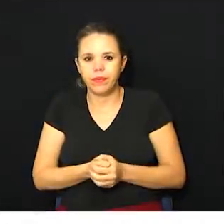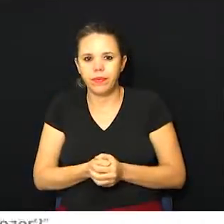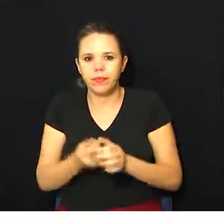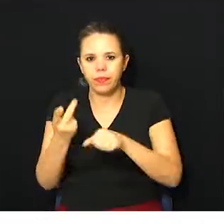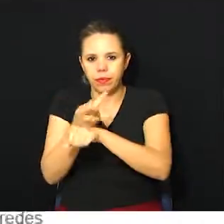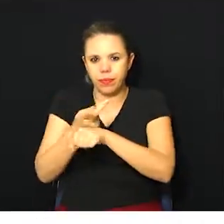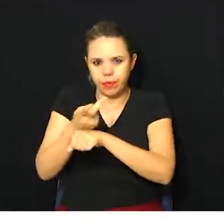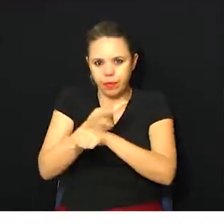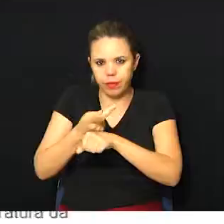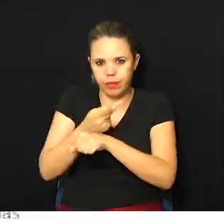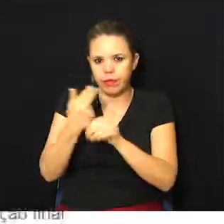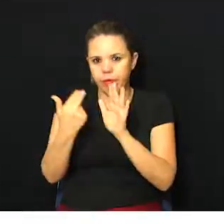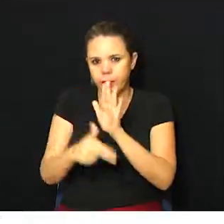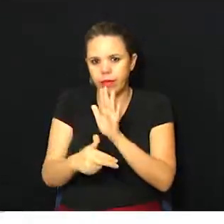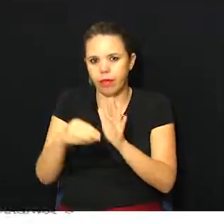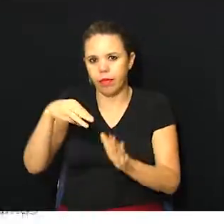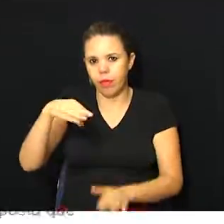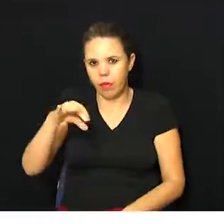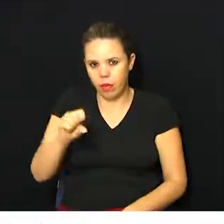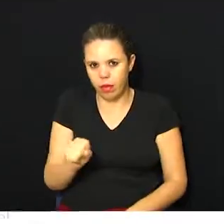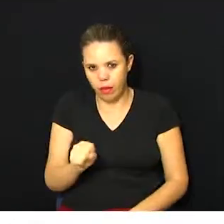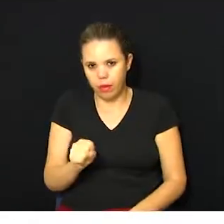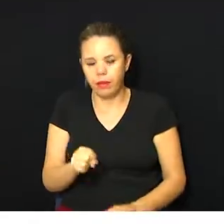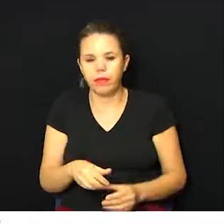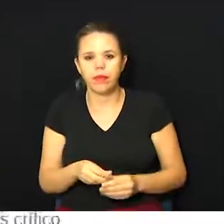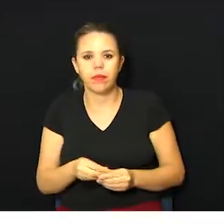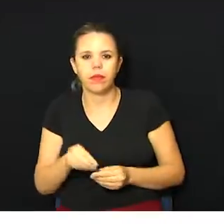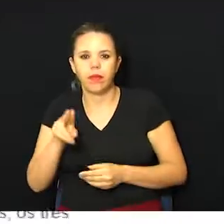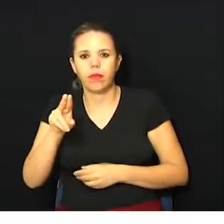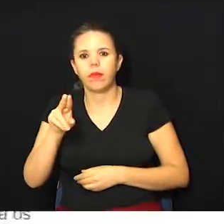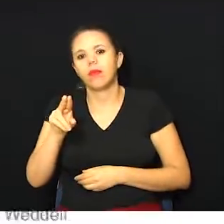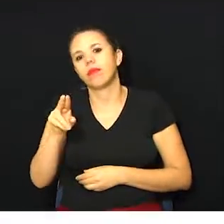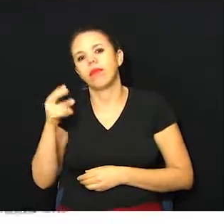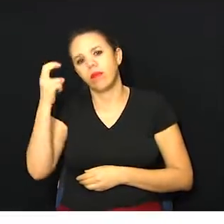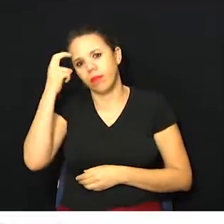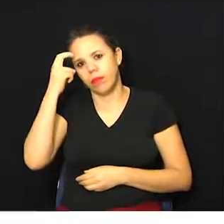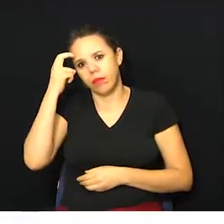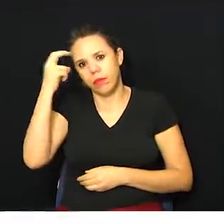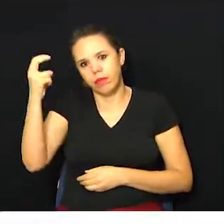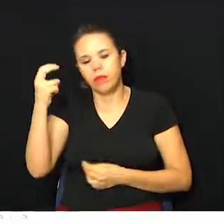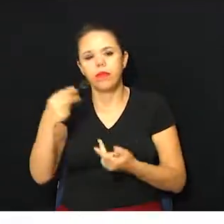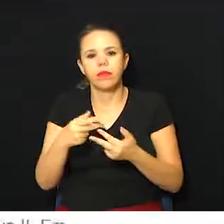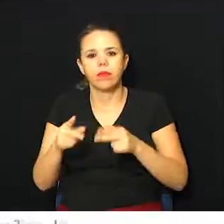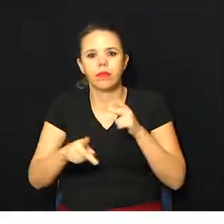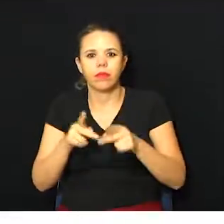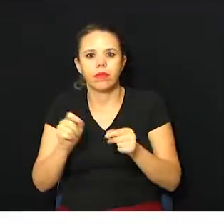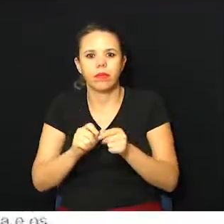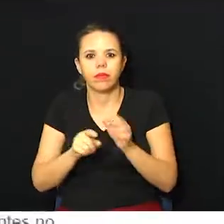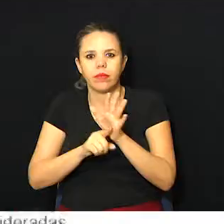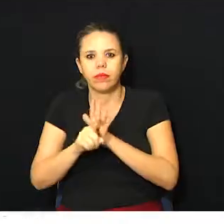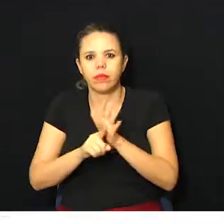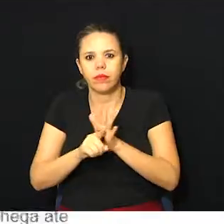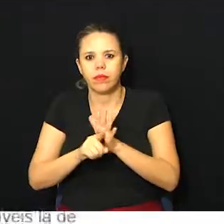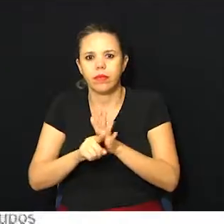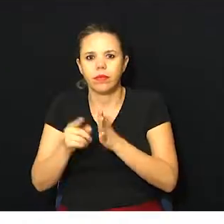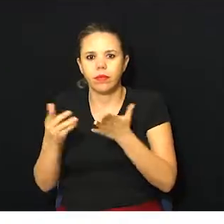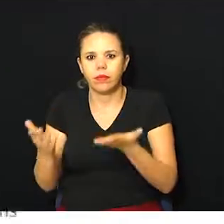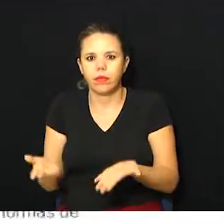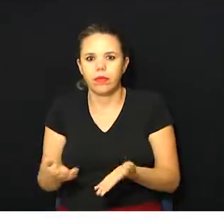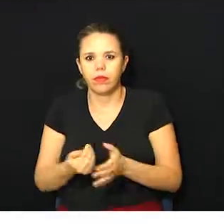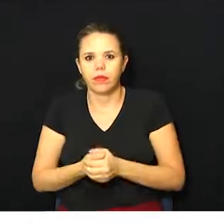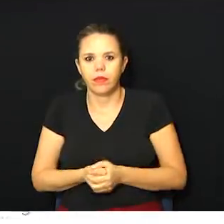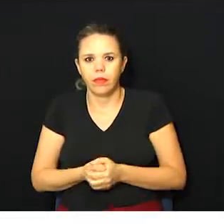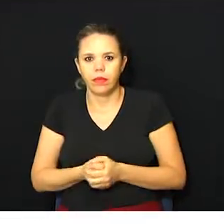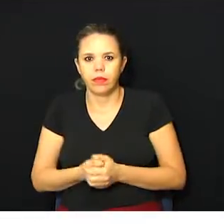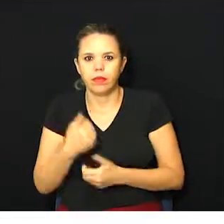nome, Marcos Tonelli, USP, Inteligência Artificial. Se o pessoal fizer uma busca sobre isso na internet,